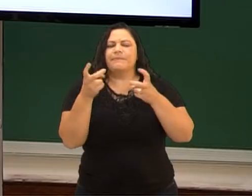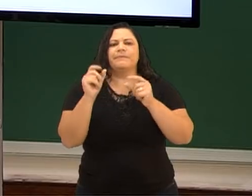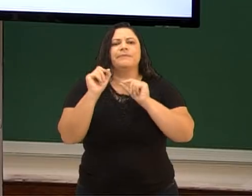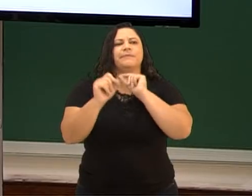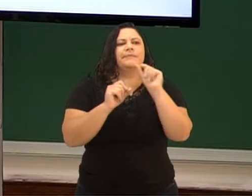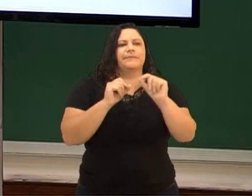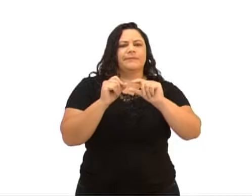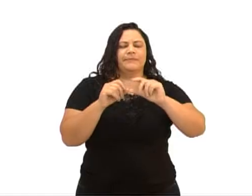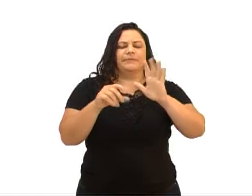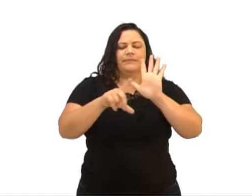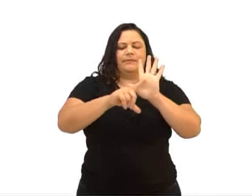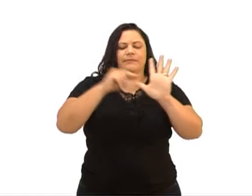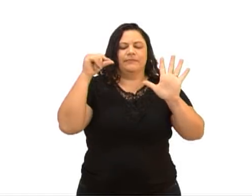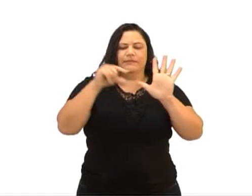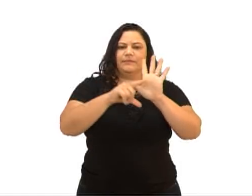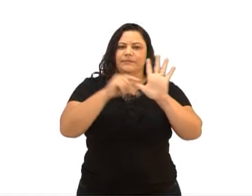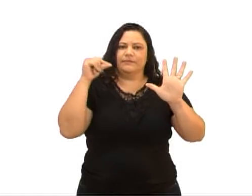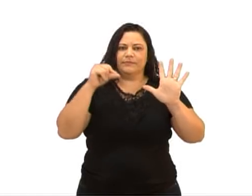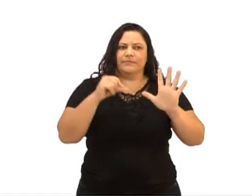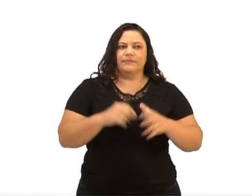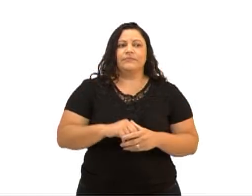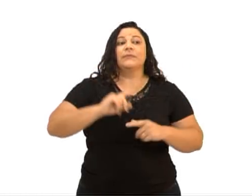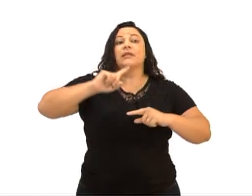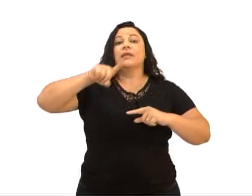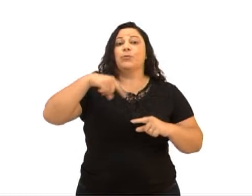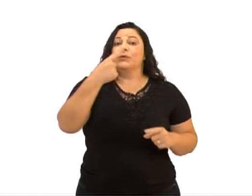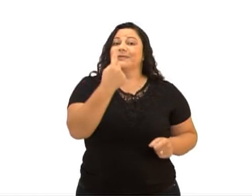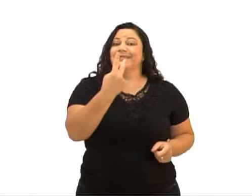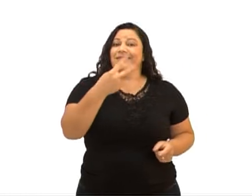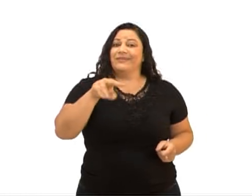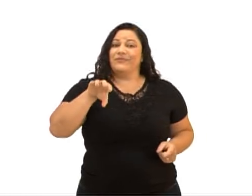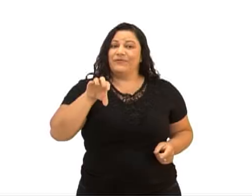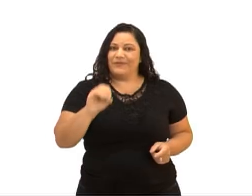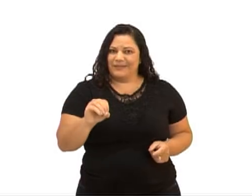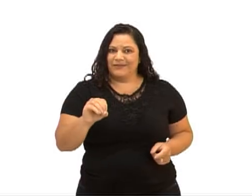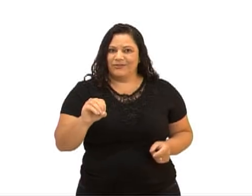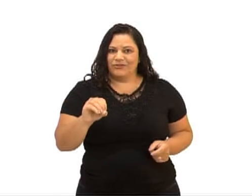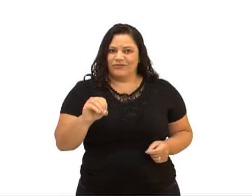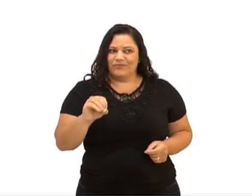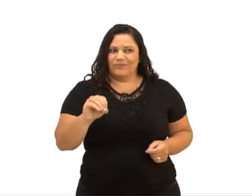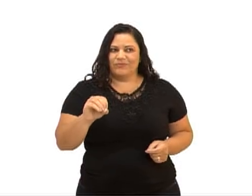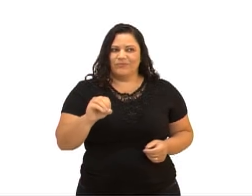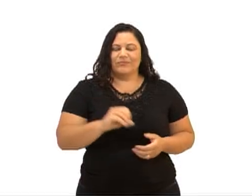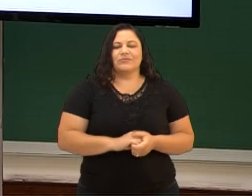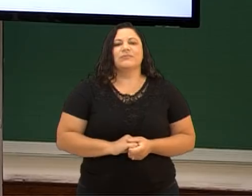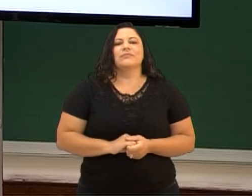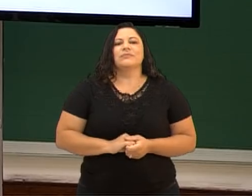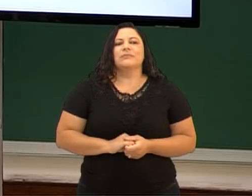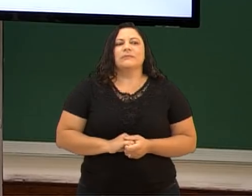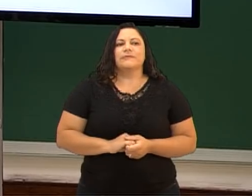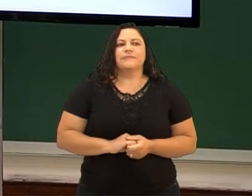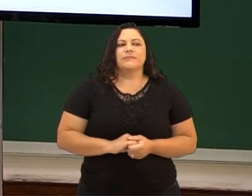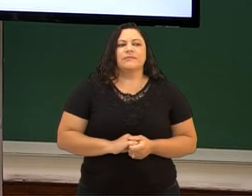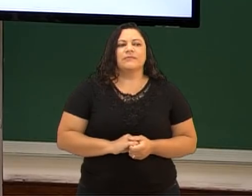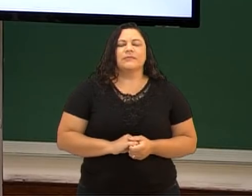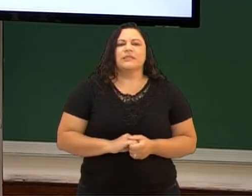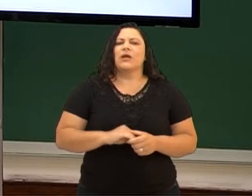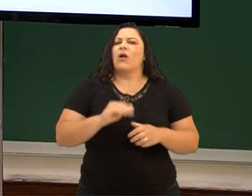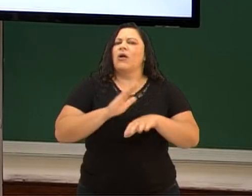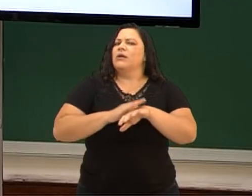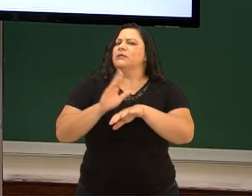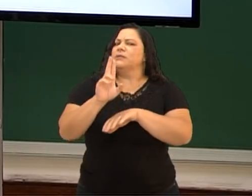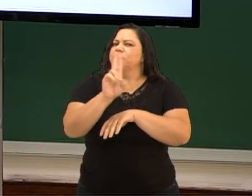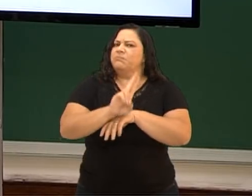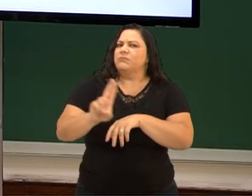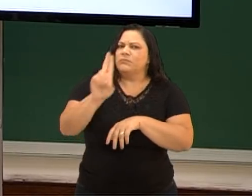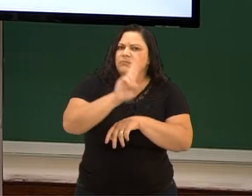ângulo. O segundo é o 120 graus. Olha como o ângulo reto ele é muito utilizado, né? Então, o 120 ele é um